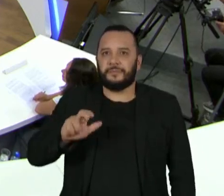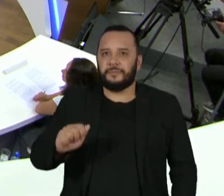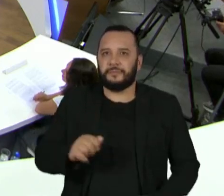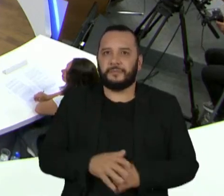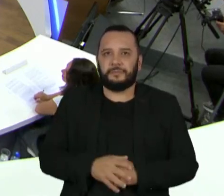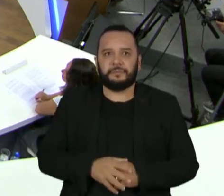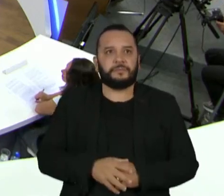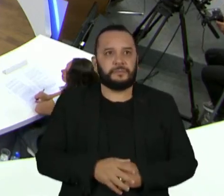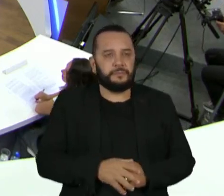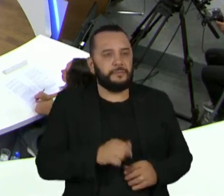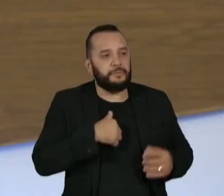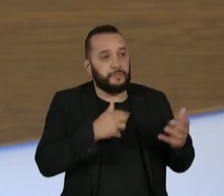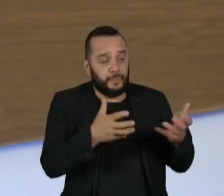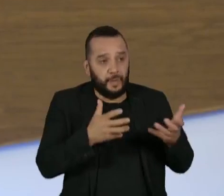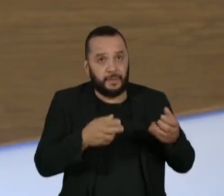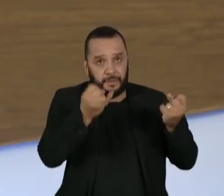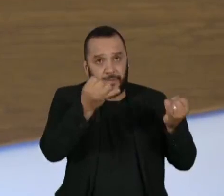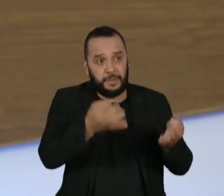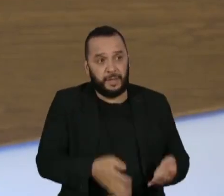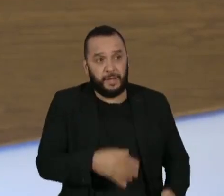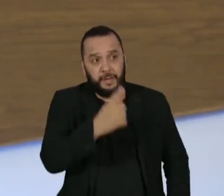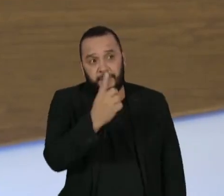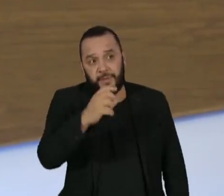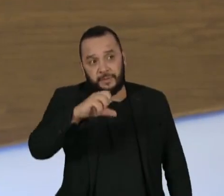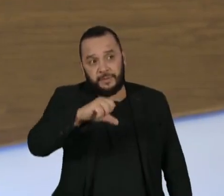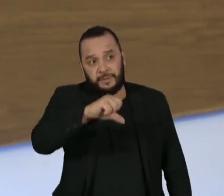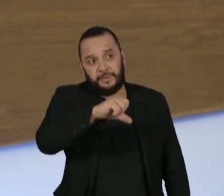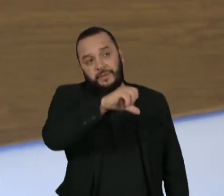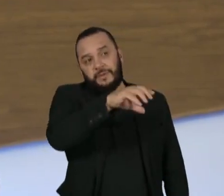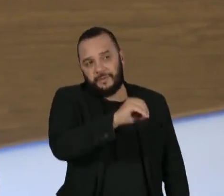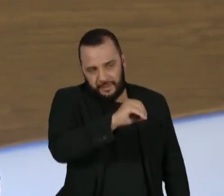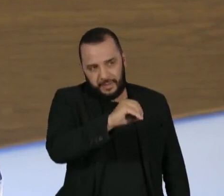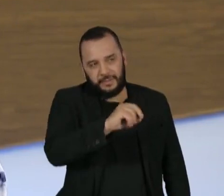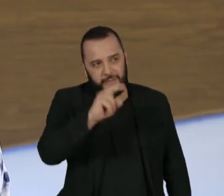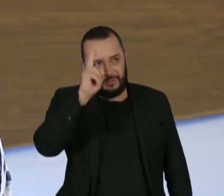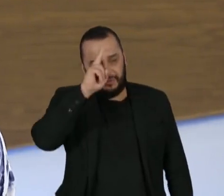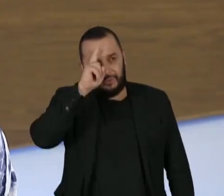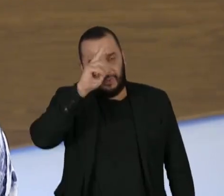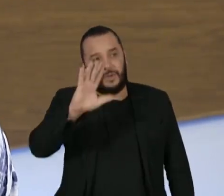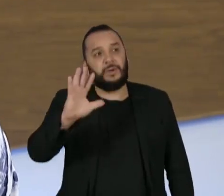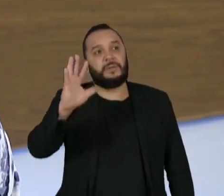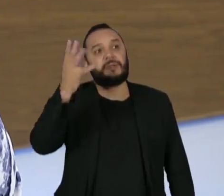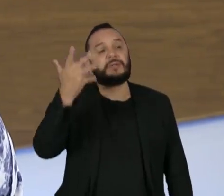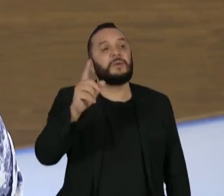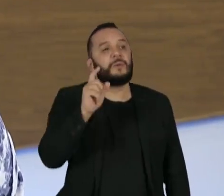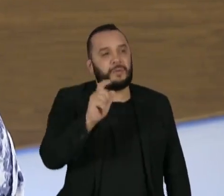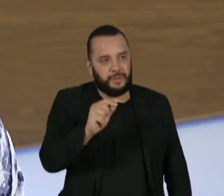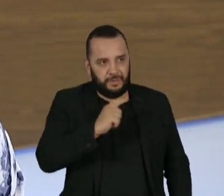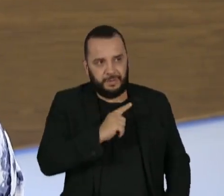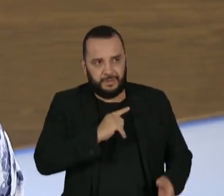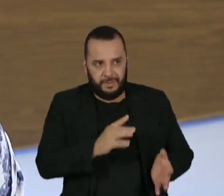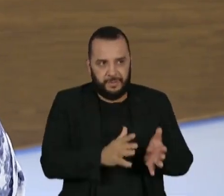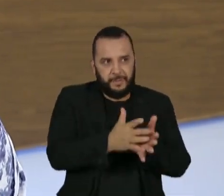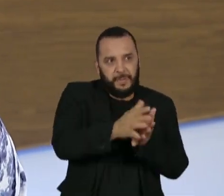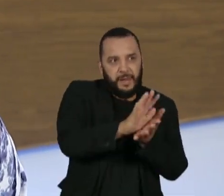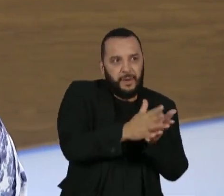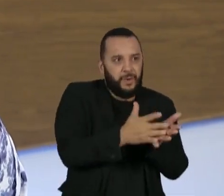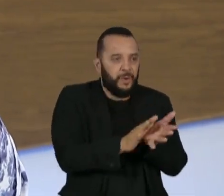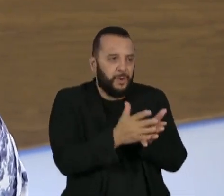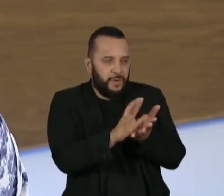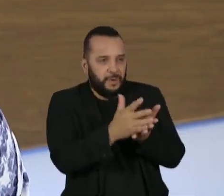Péricles, eu queria falar um pouquinho sobre o legado da década de 90 e naquele momento em que o pagode começa a